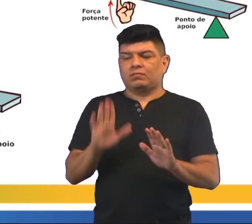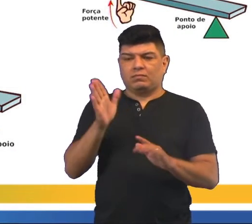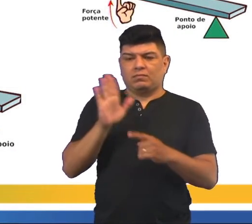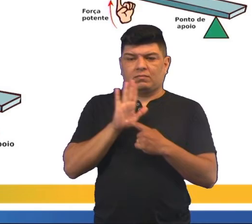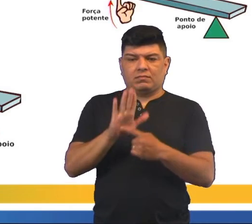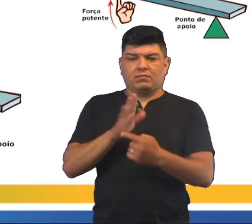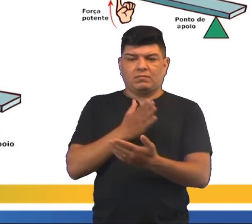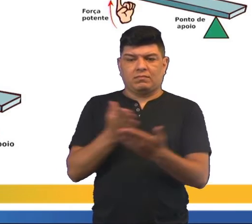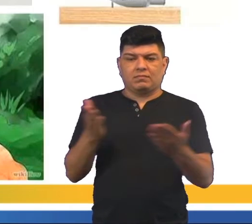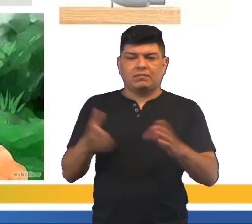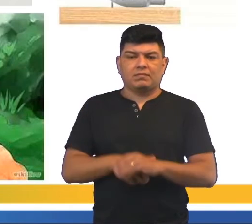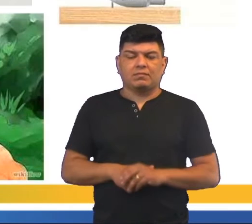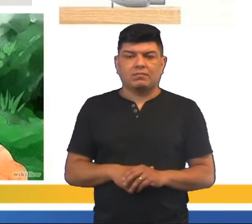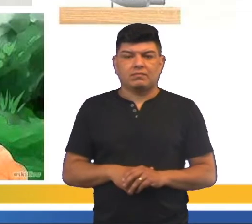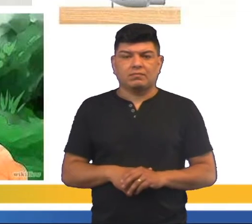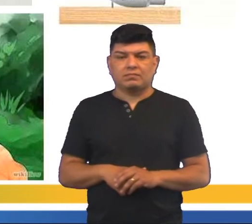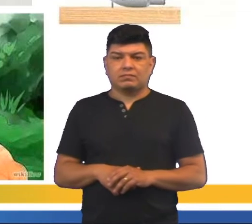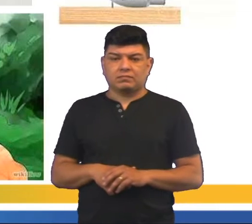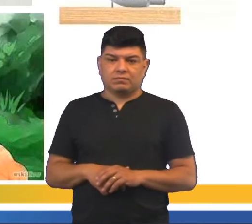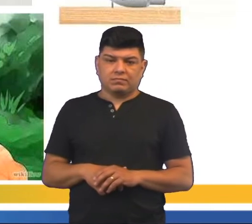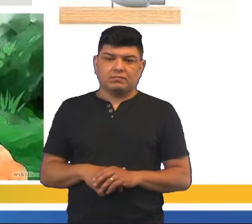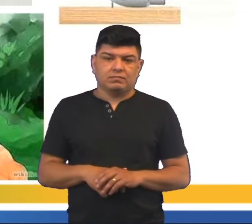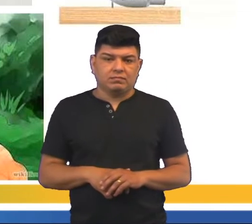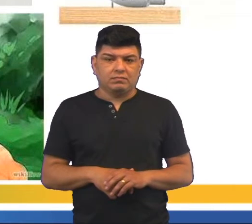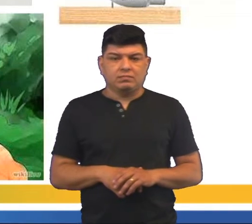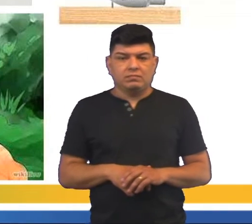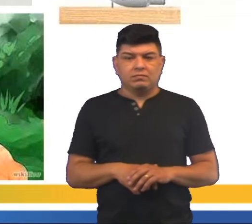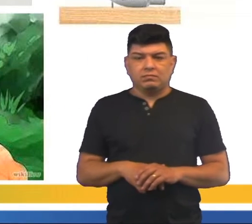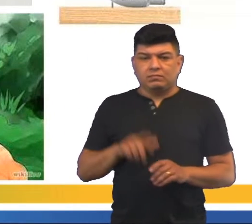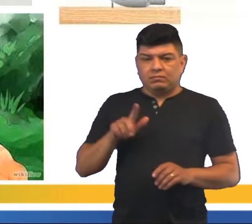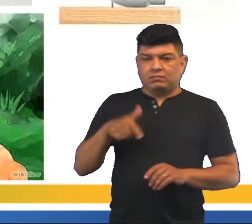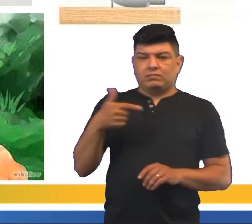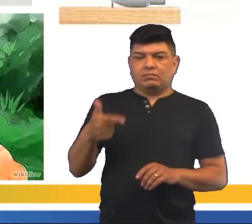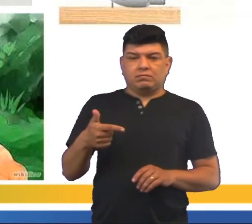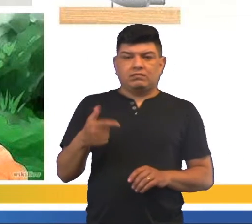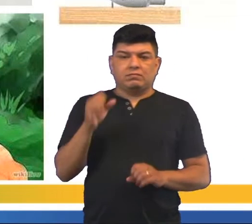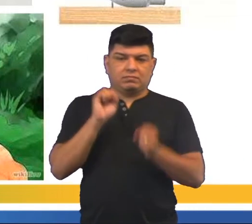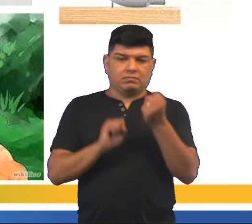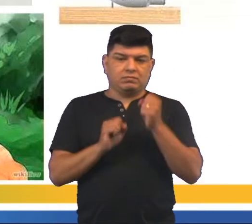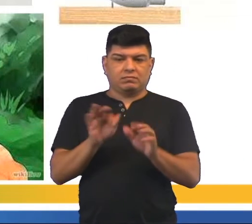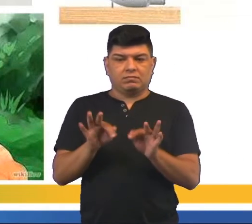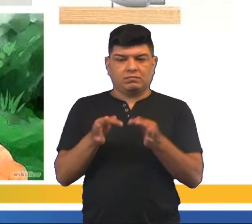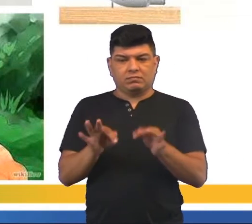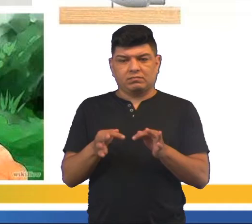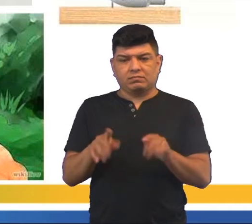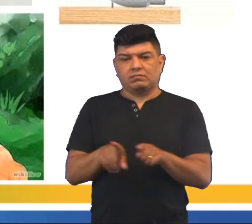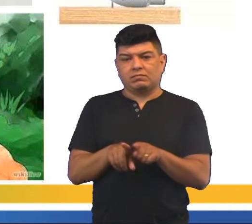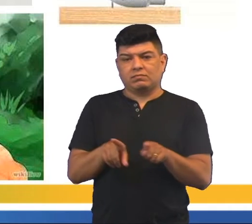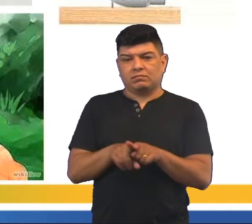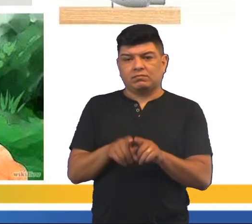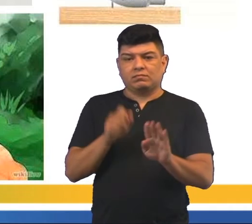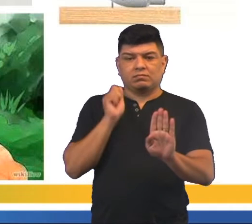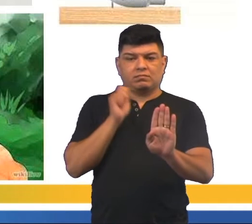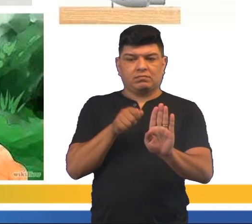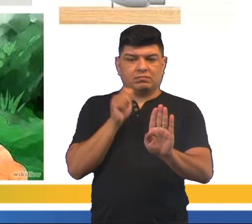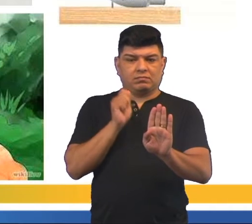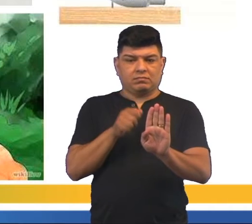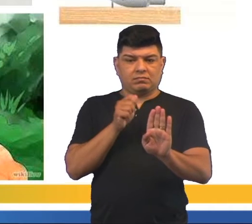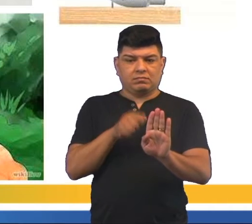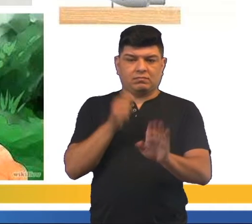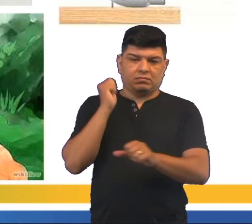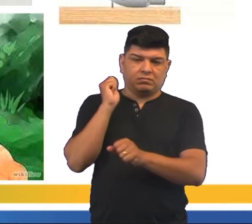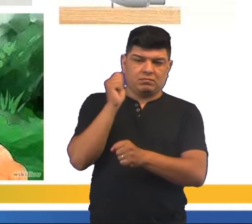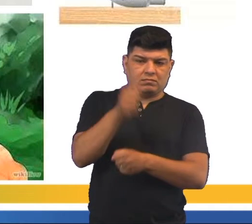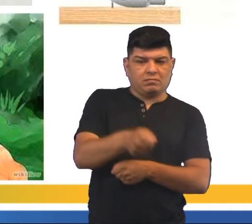apoio Como já mencionei para vocês E além disso outras máquinas simples que nós podemos citar são os martelos e